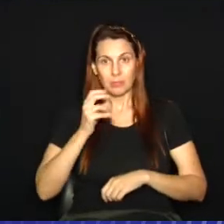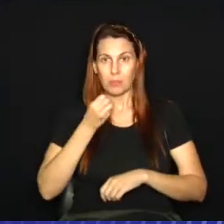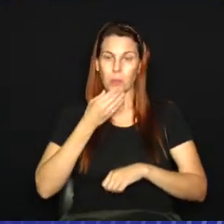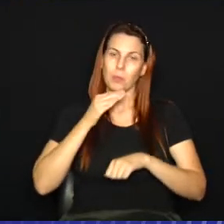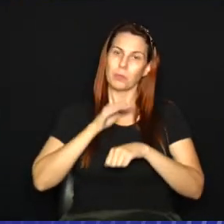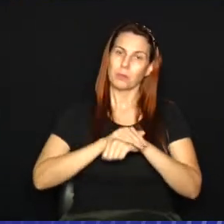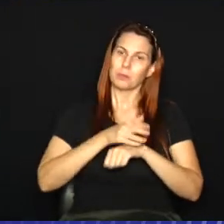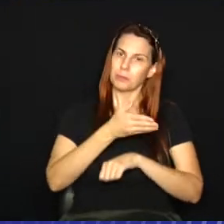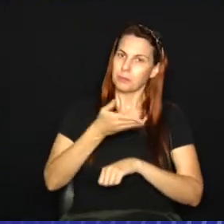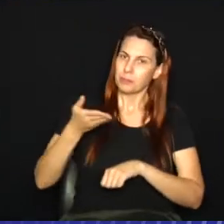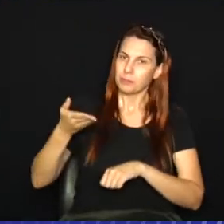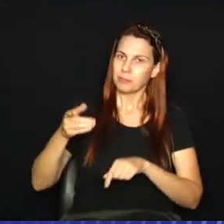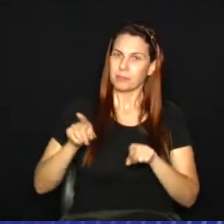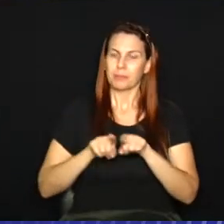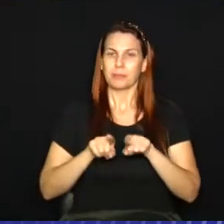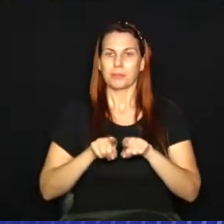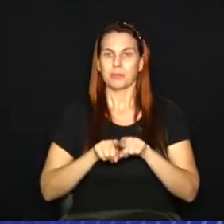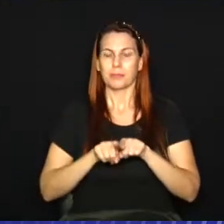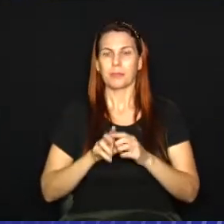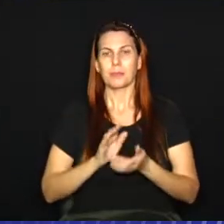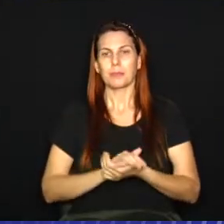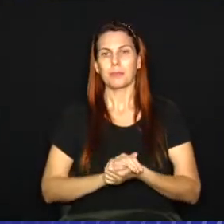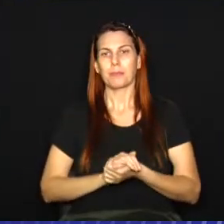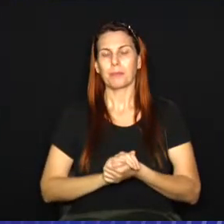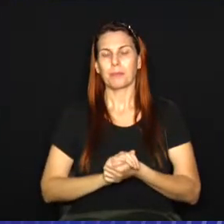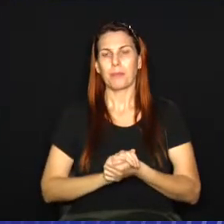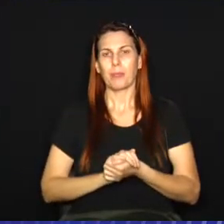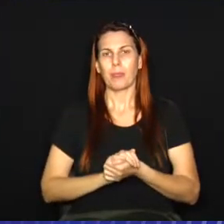noite. Padre,